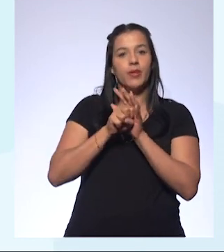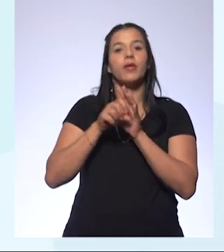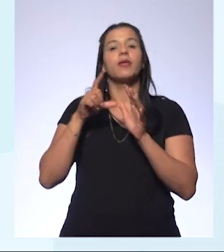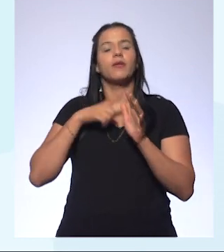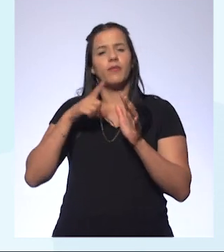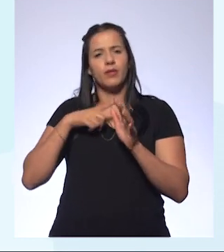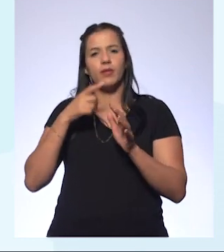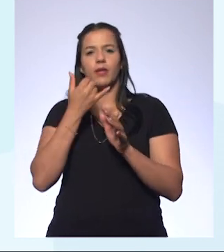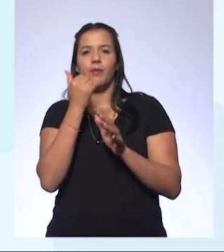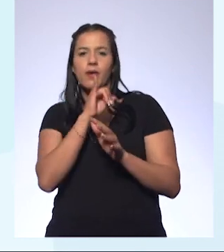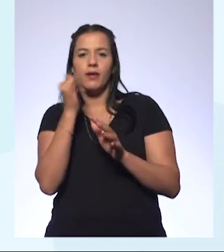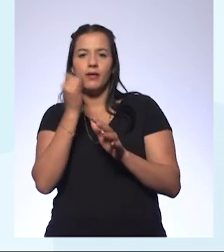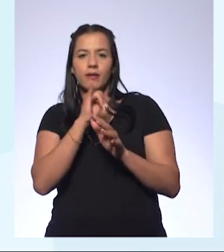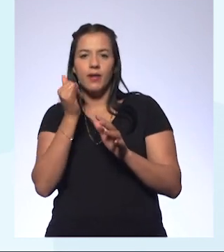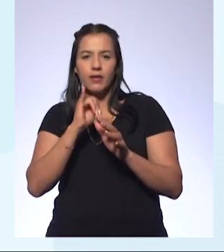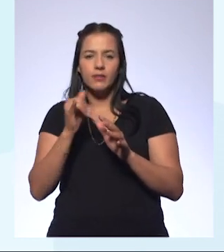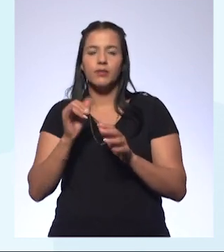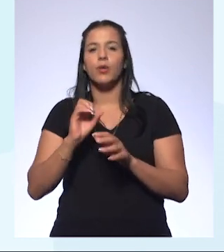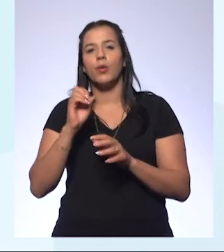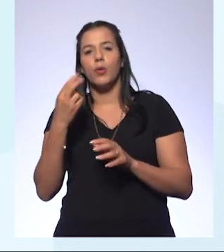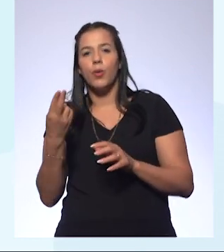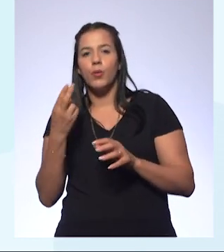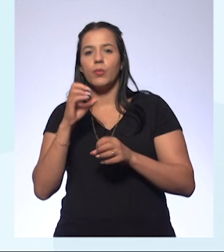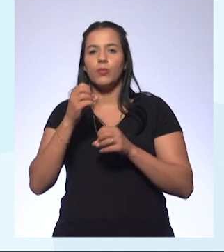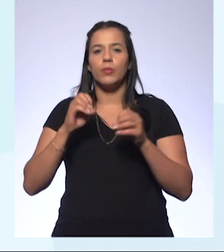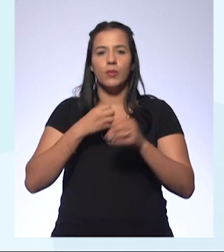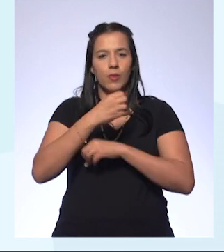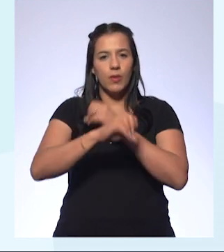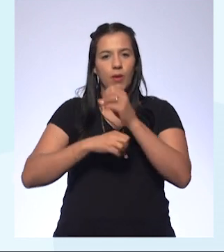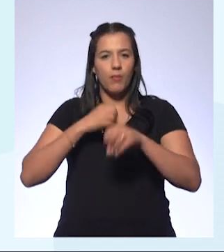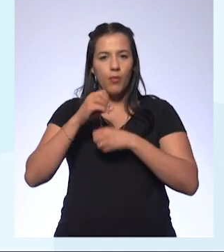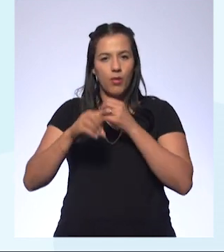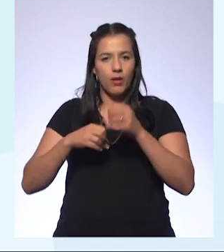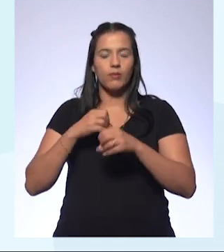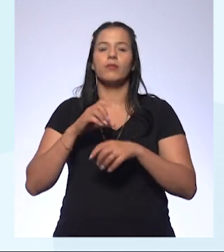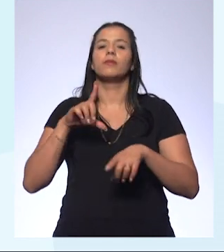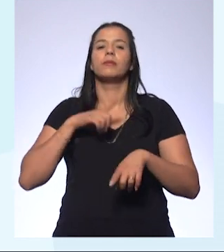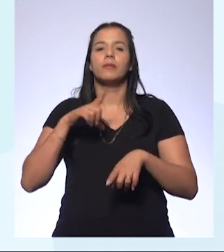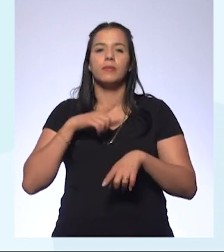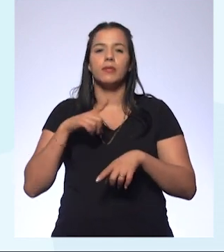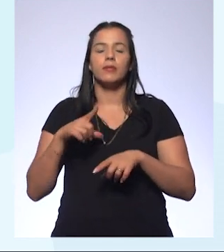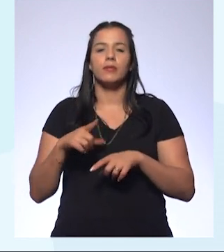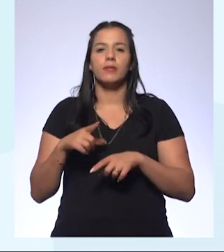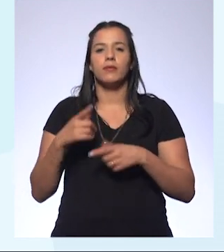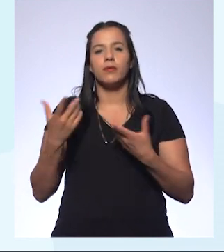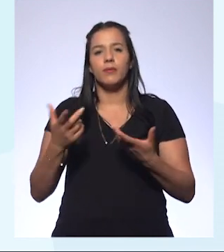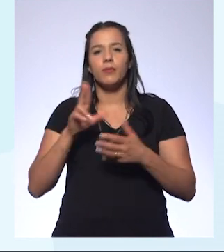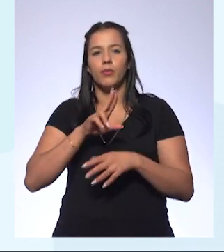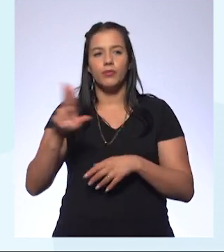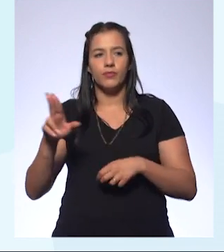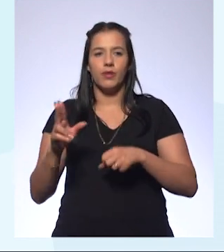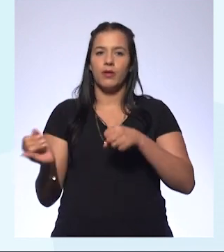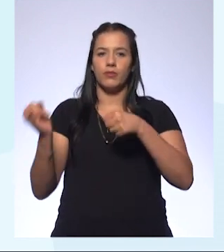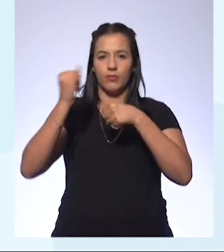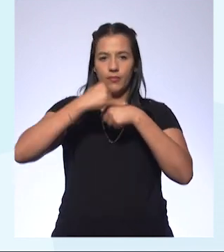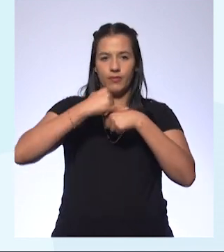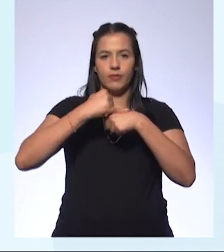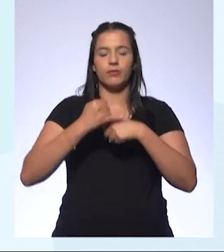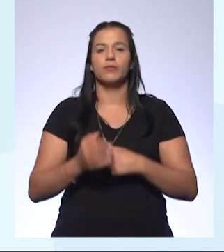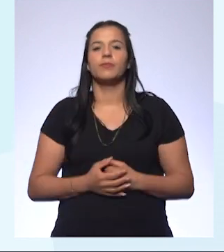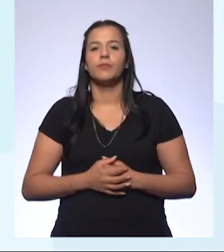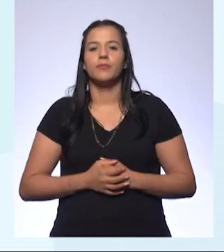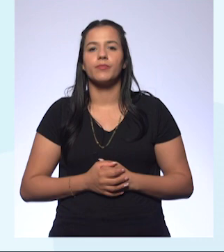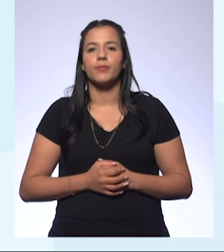né? uma polaridade na molécula. Aqui podemos chamar de molécula por serem covalentes.